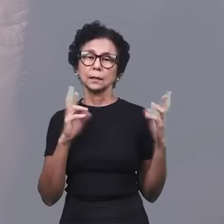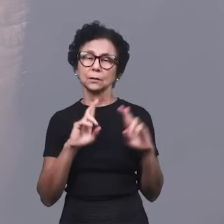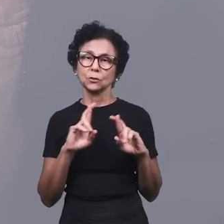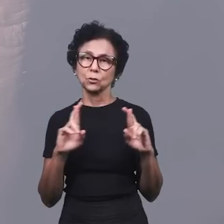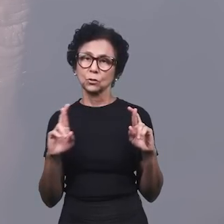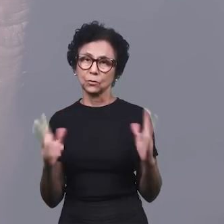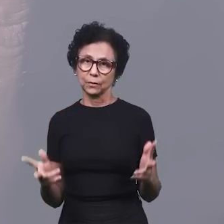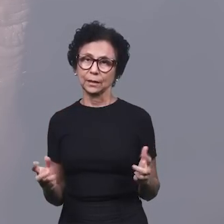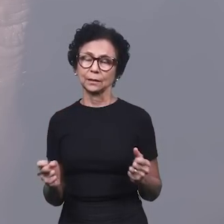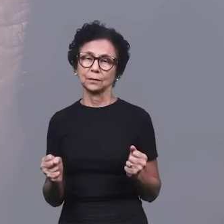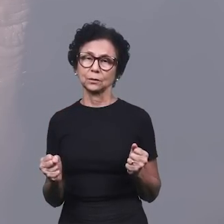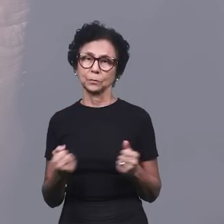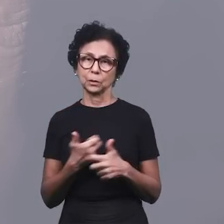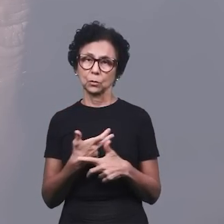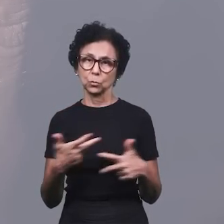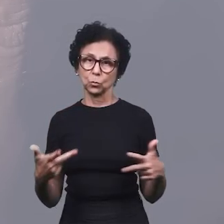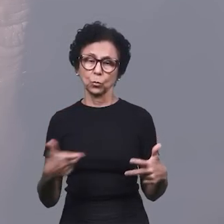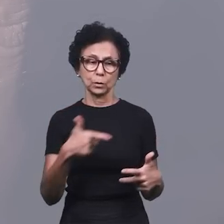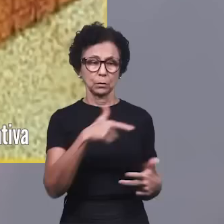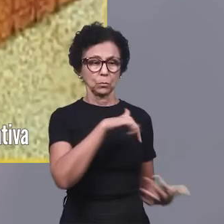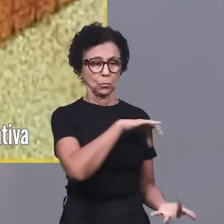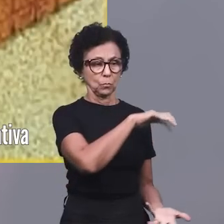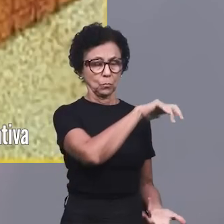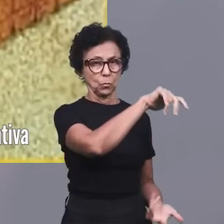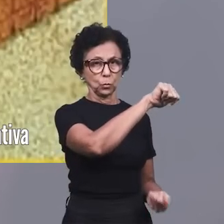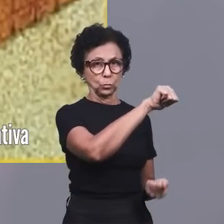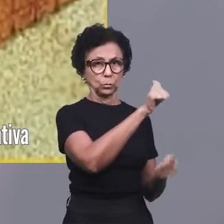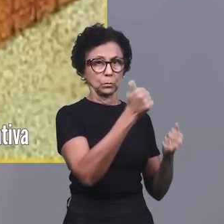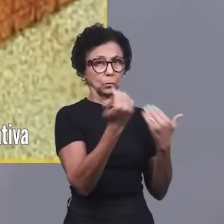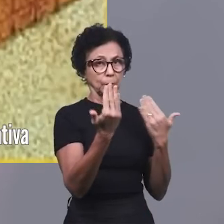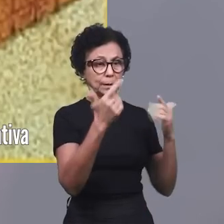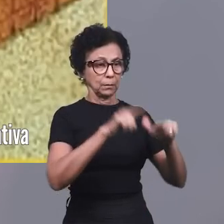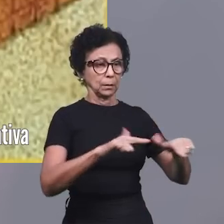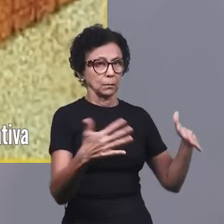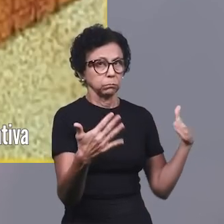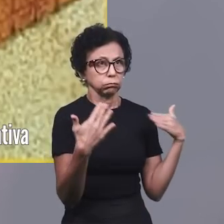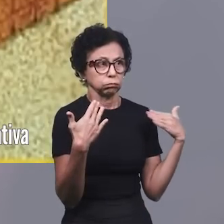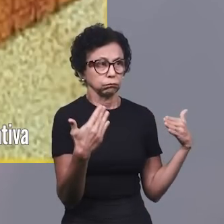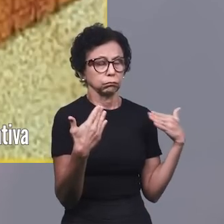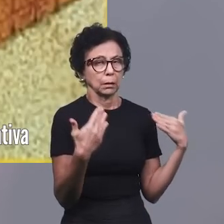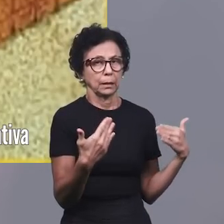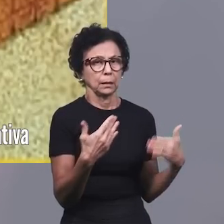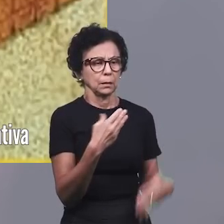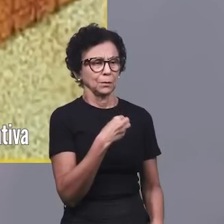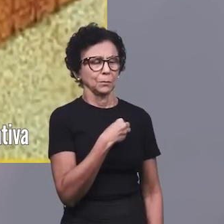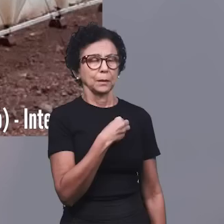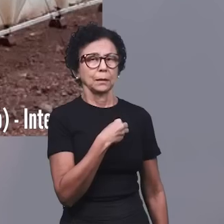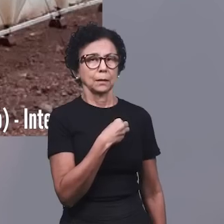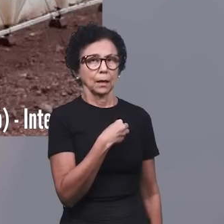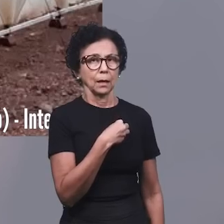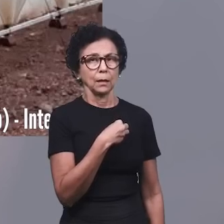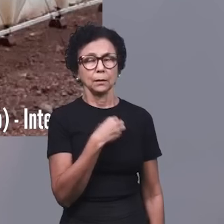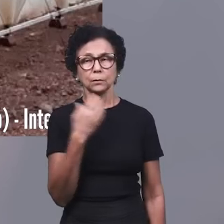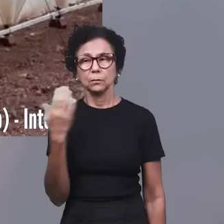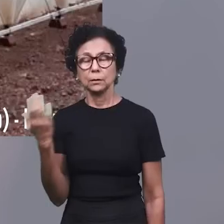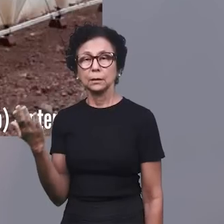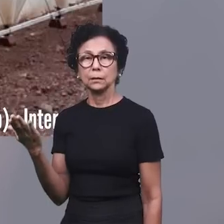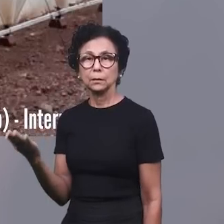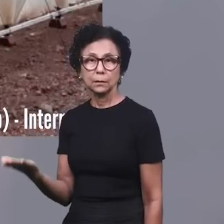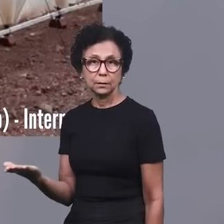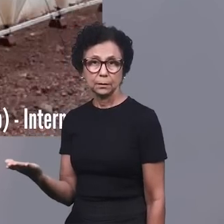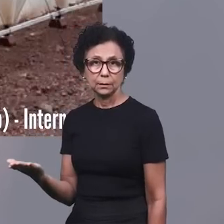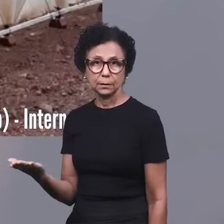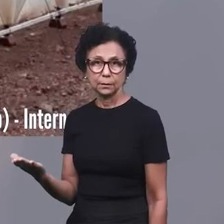está fora, que é o mundo, o deserto, né? O pecado em si, em relação